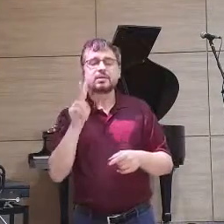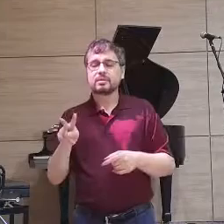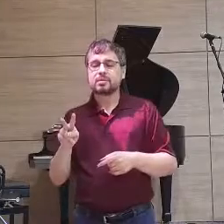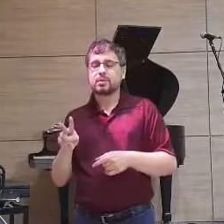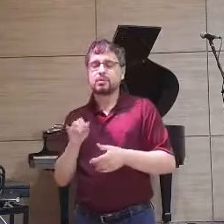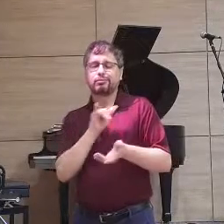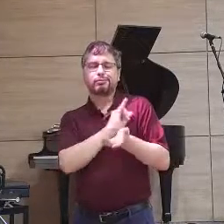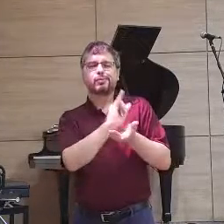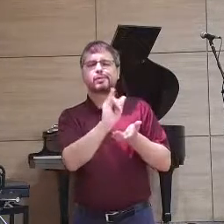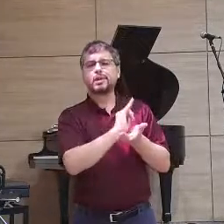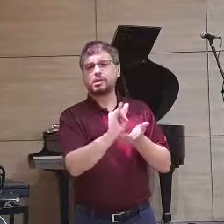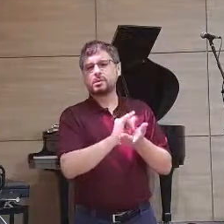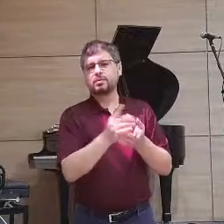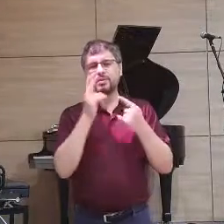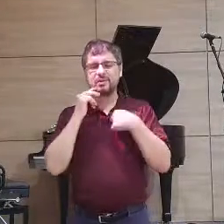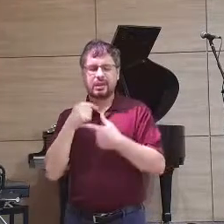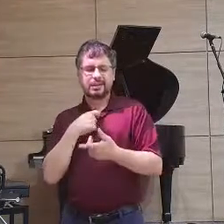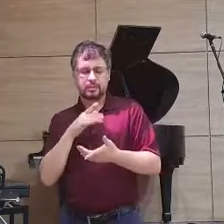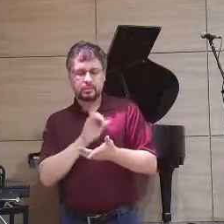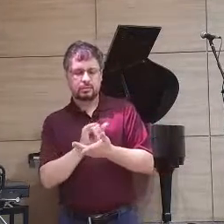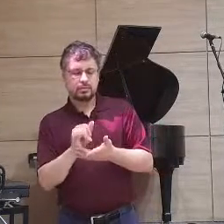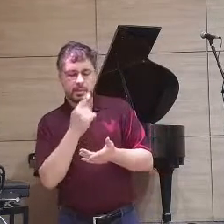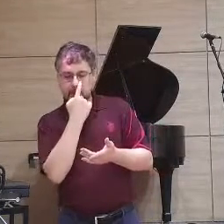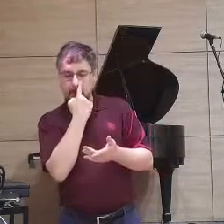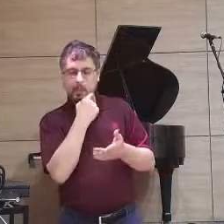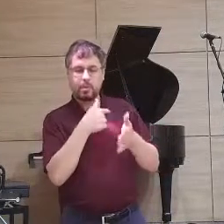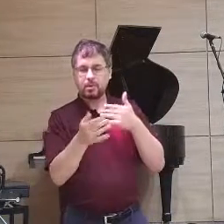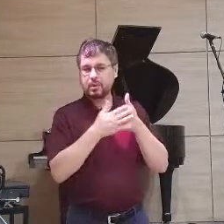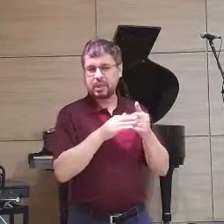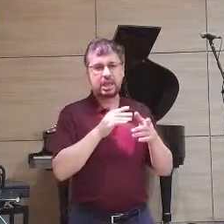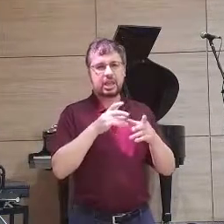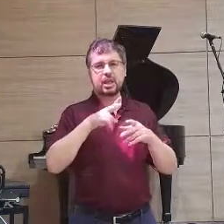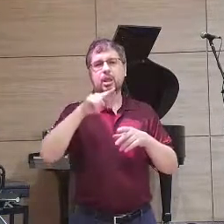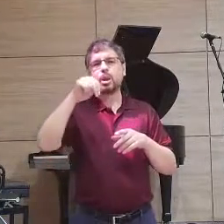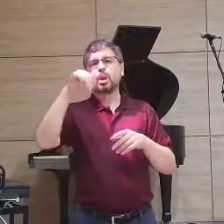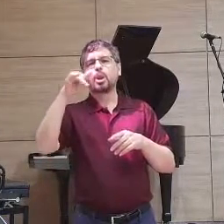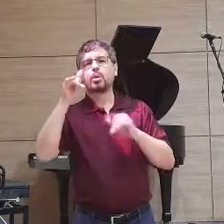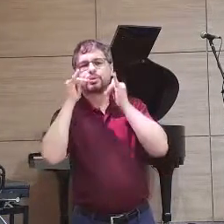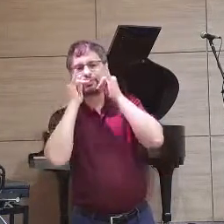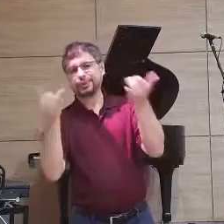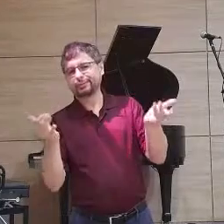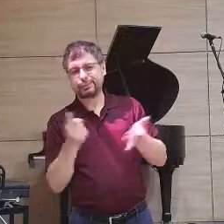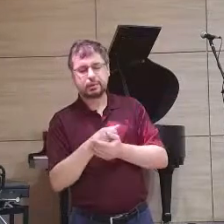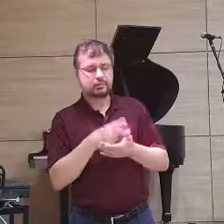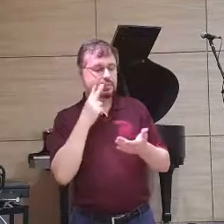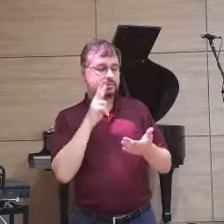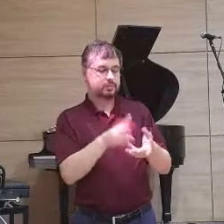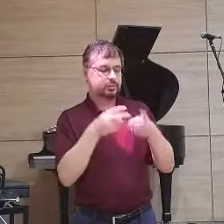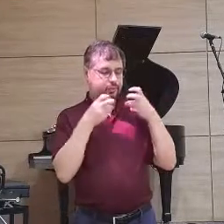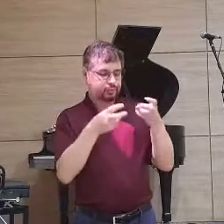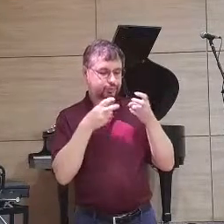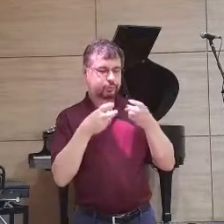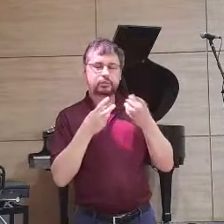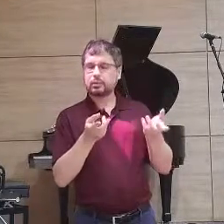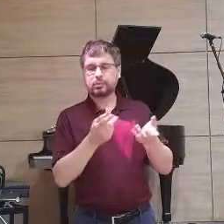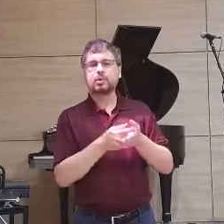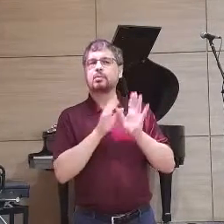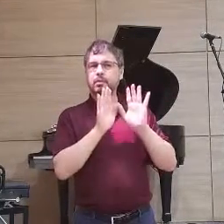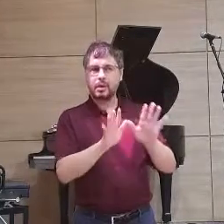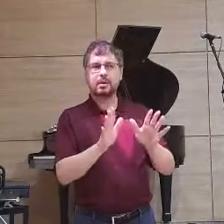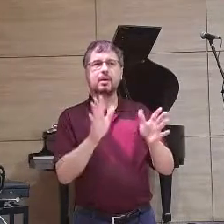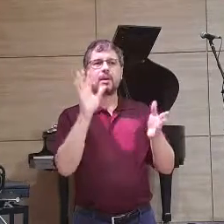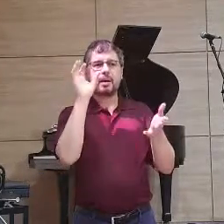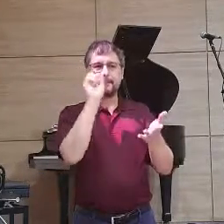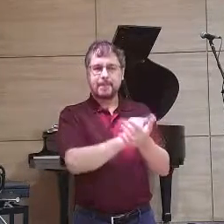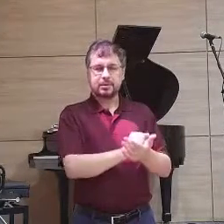tentado a abrir o WhatsApp ou então a notificação lá no Instagram no YouTube Enfim então faça isso coloque em e você vai